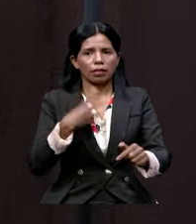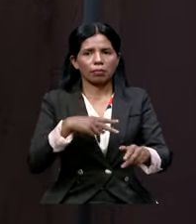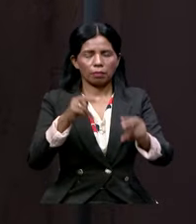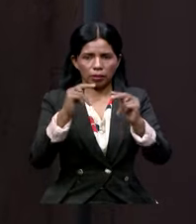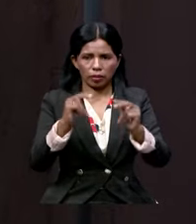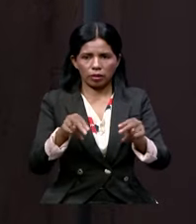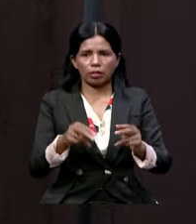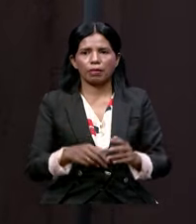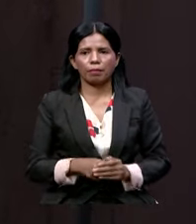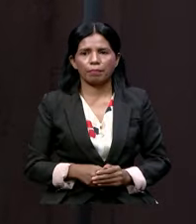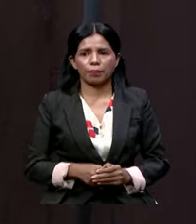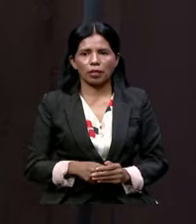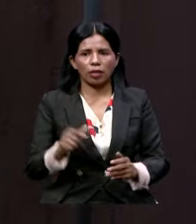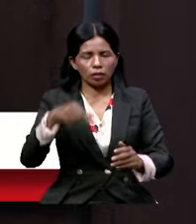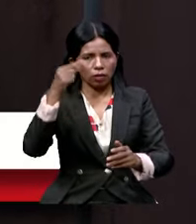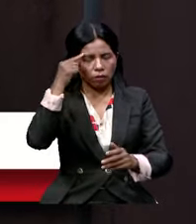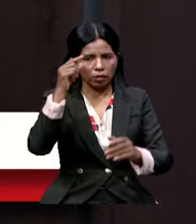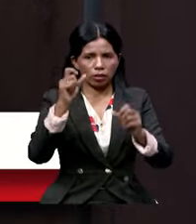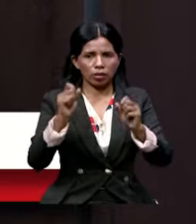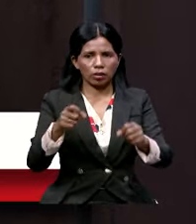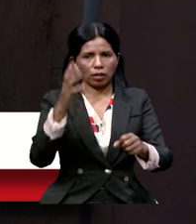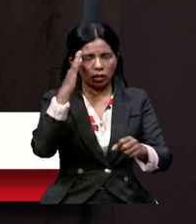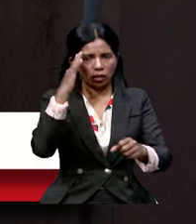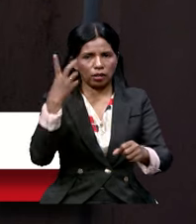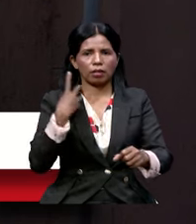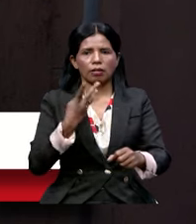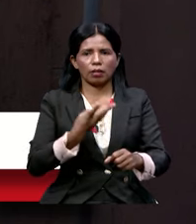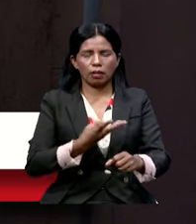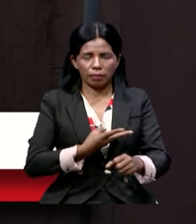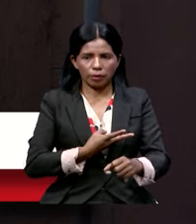kata governos têm que reconhecer a minha